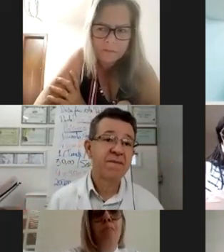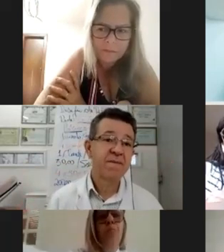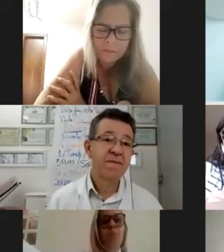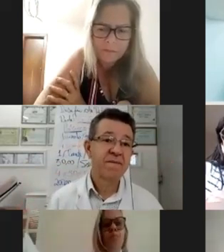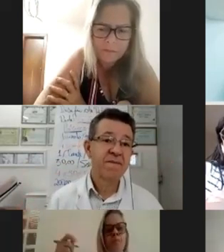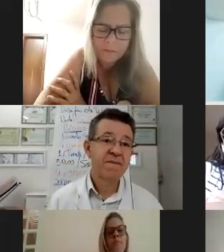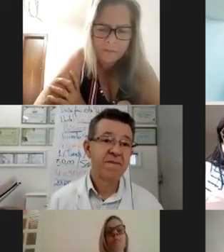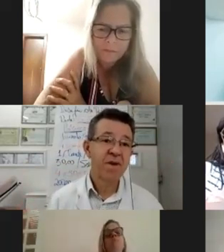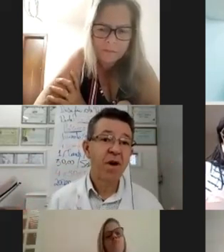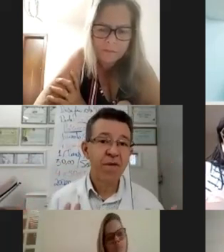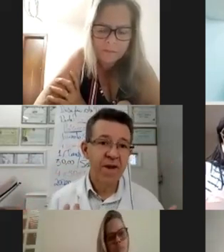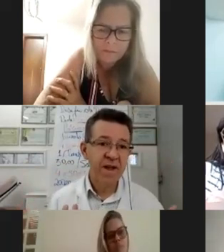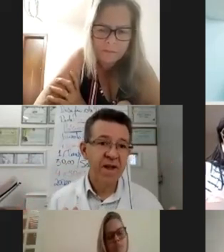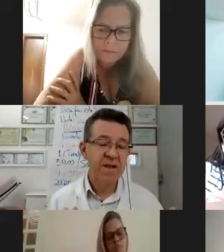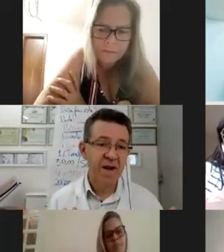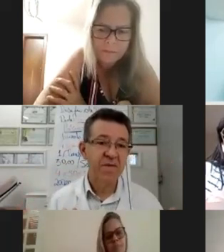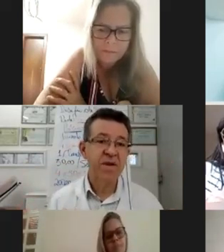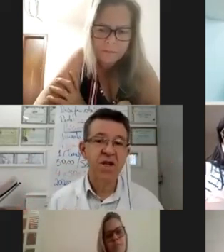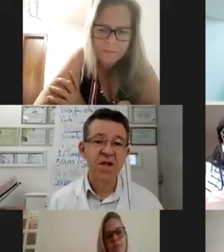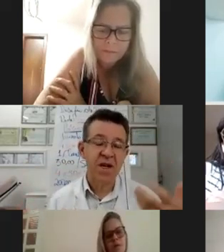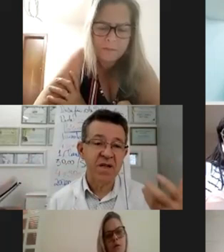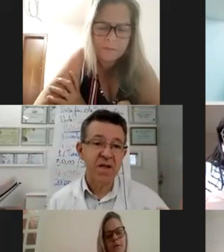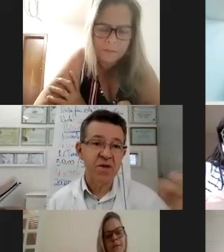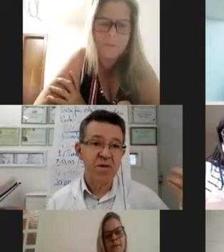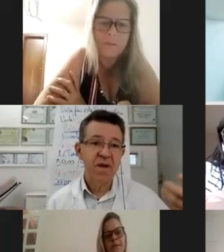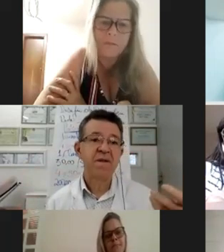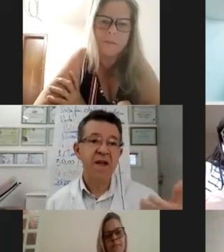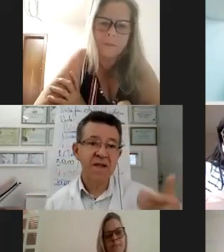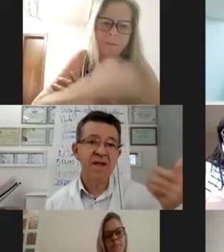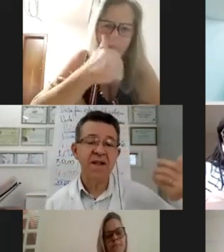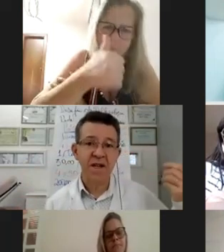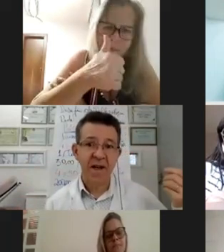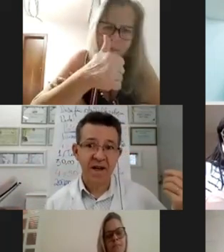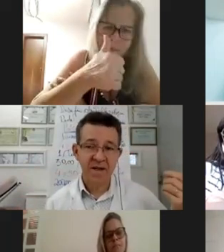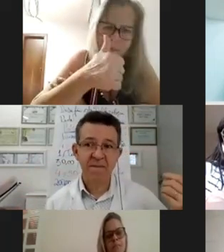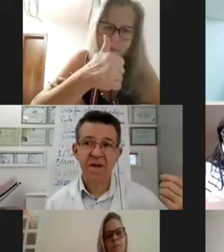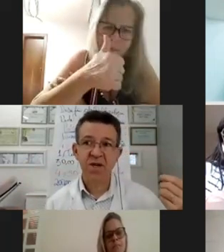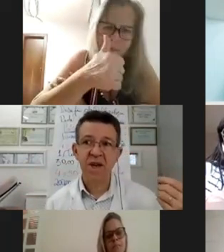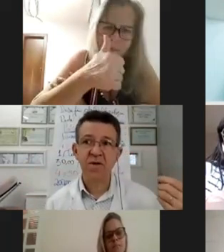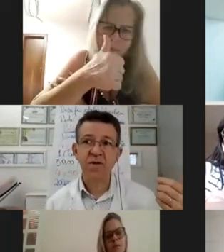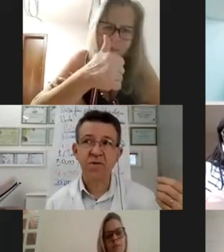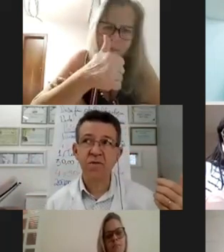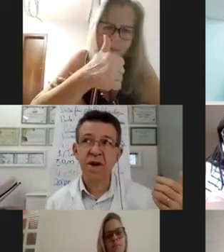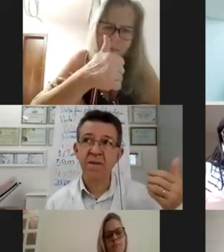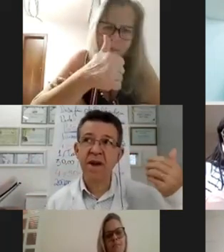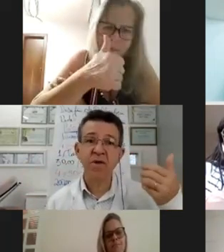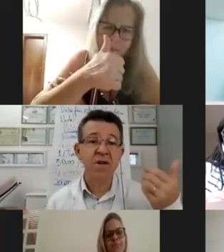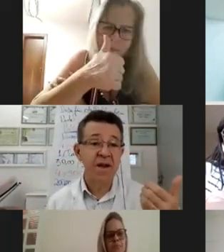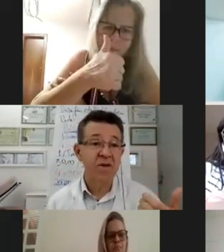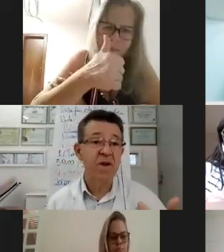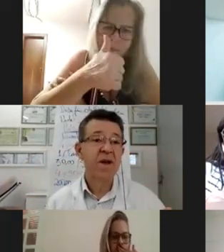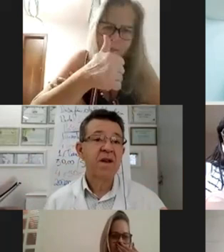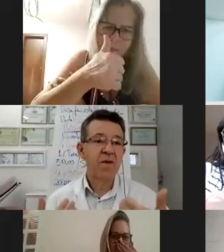hoje. Qual foi a intenção? Que a gente traz isso desde lá de trás, que já tem um ano e